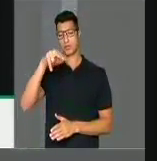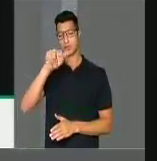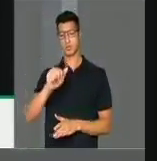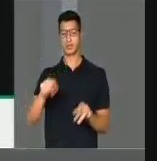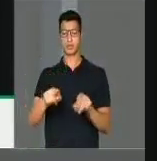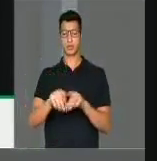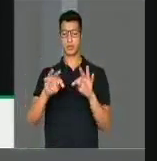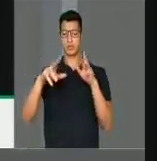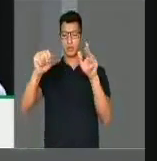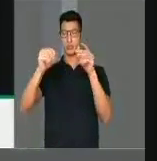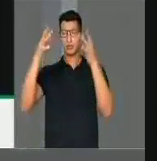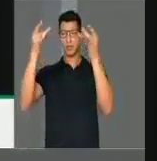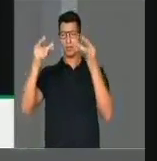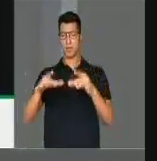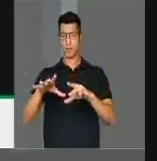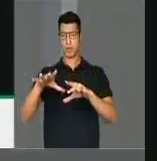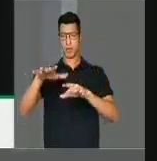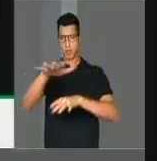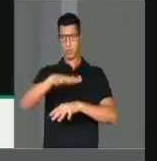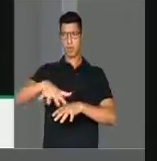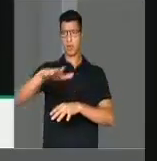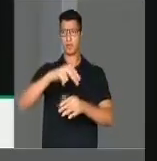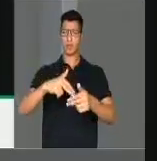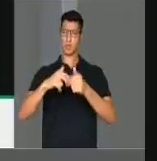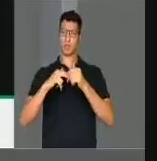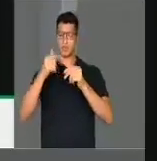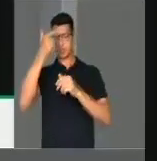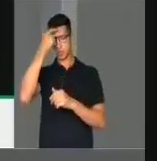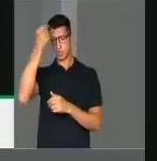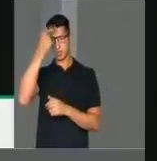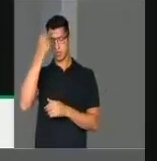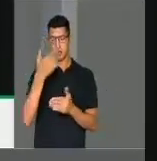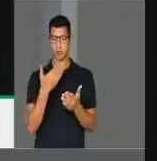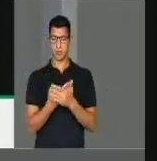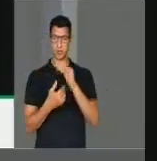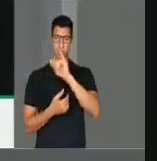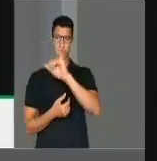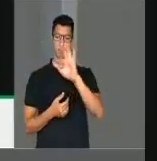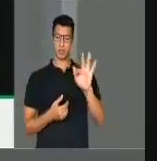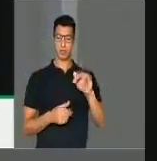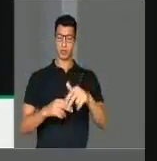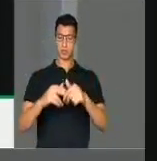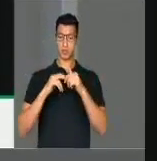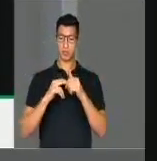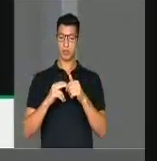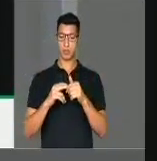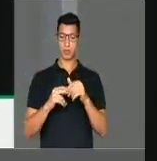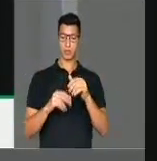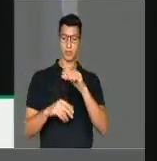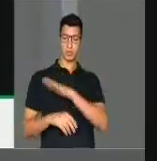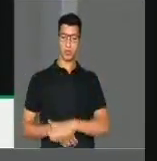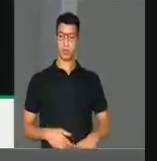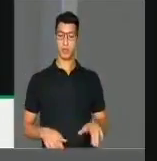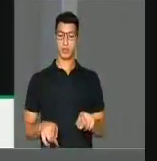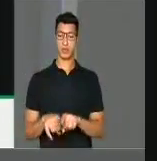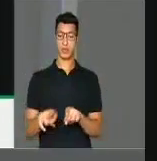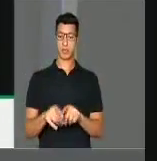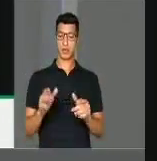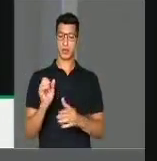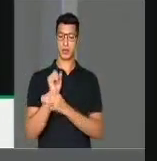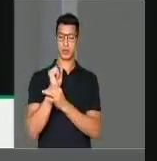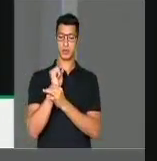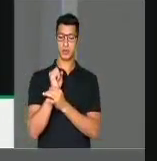malha viária, toda essa questão da qualificação a partir das universidades, dos institutos federais, a partir da pré-infância também,